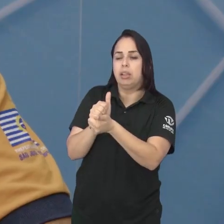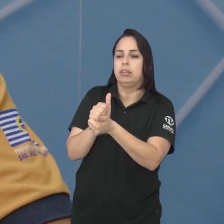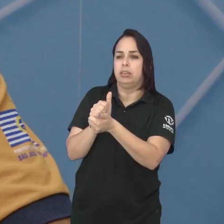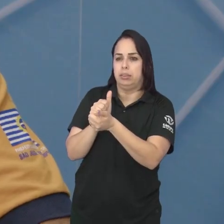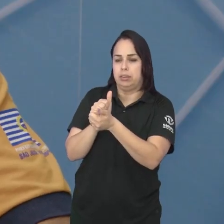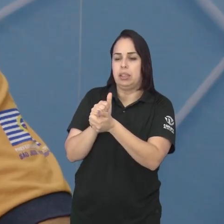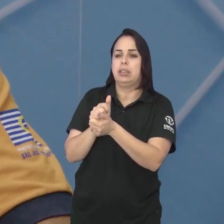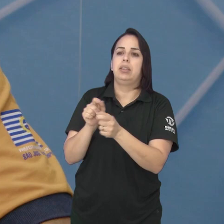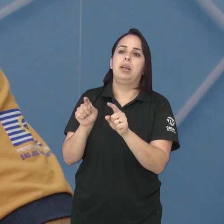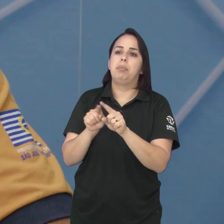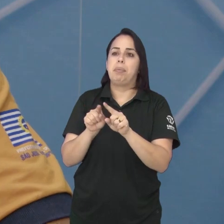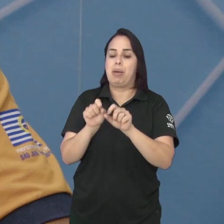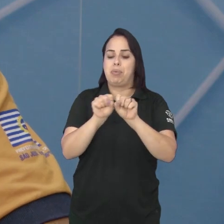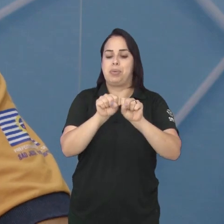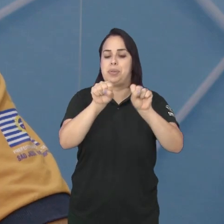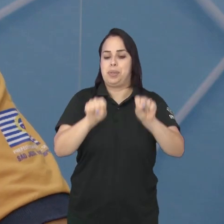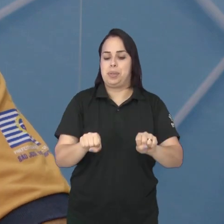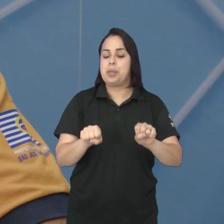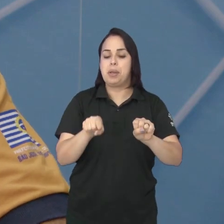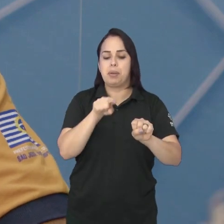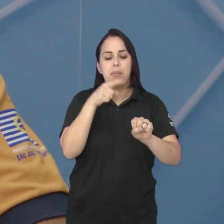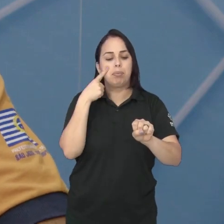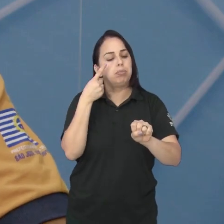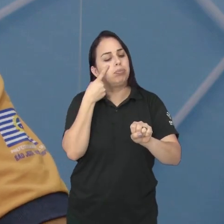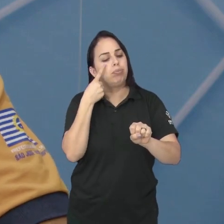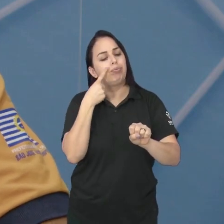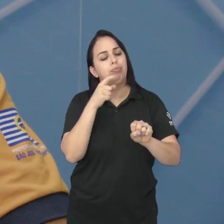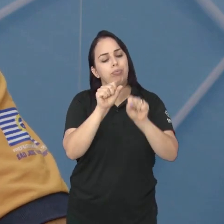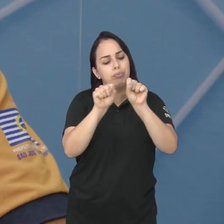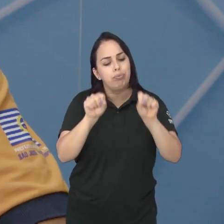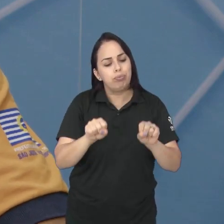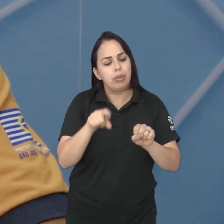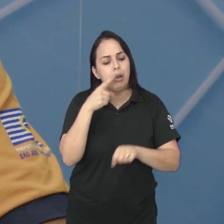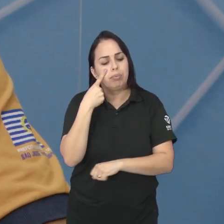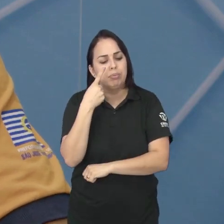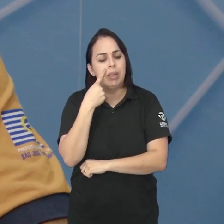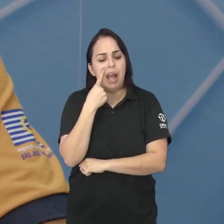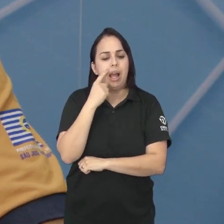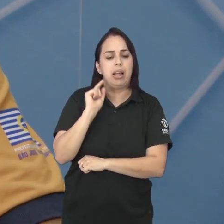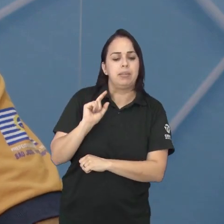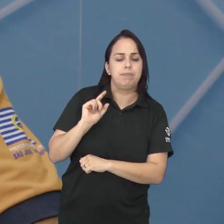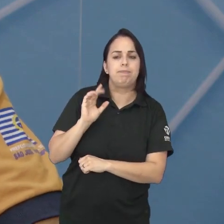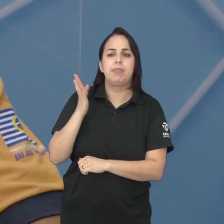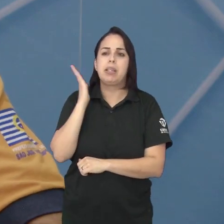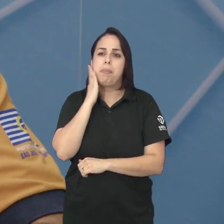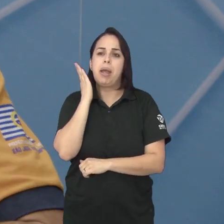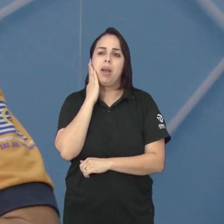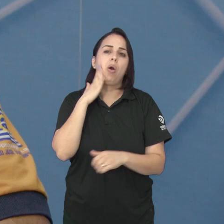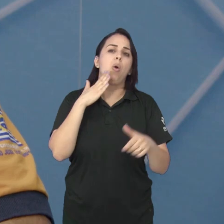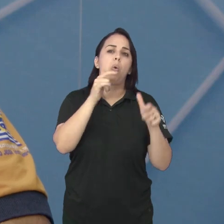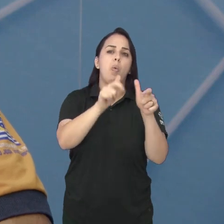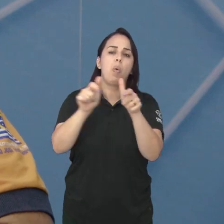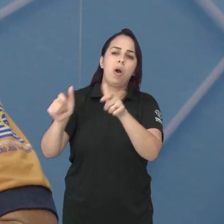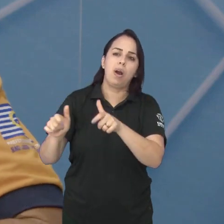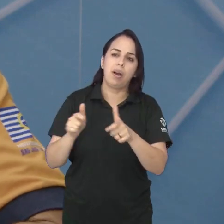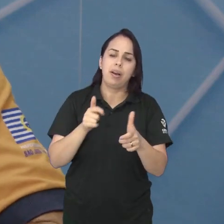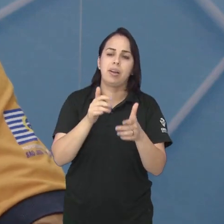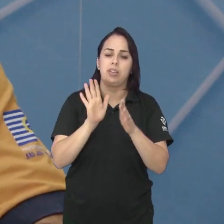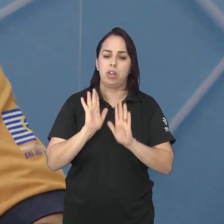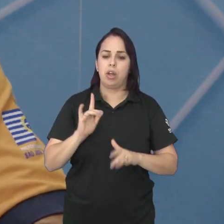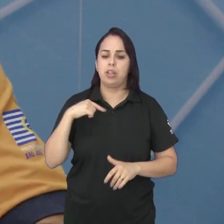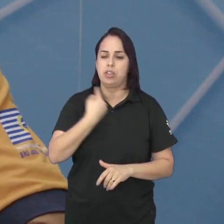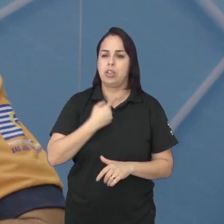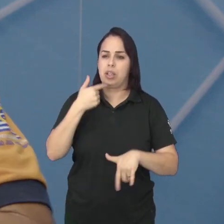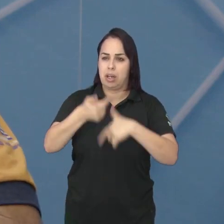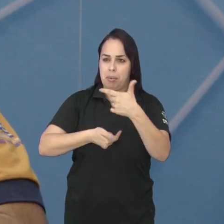as previsões, os sistemas que são disponíveis e também, particularmente, né, em cada região, nós